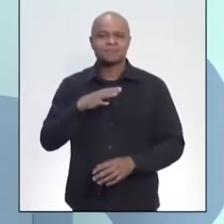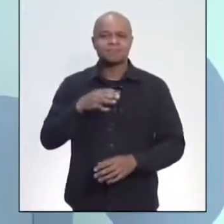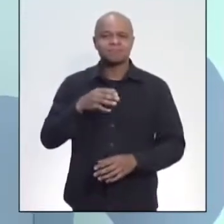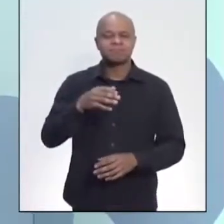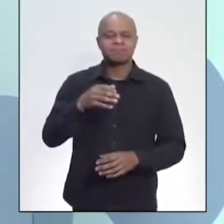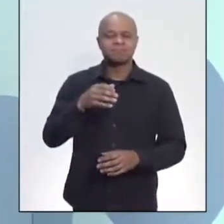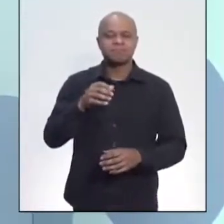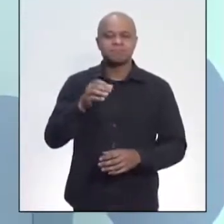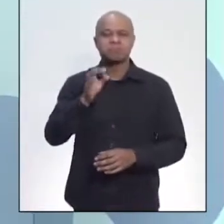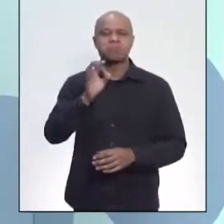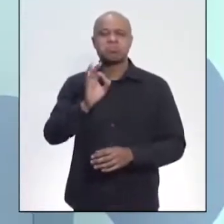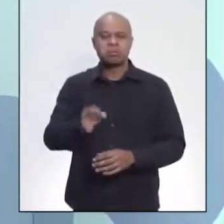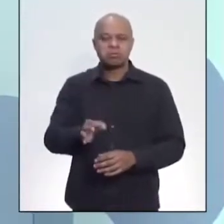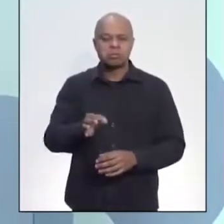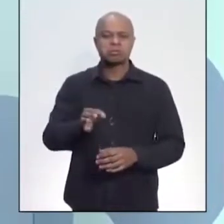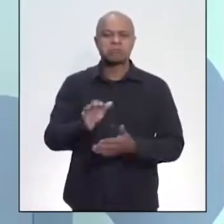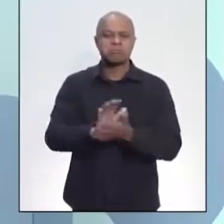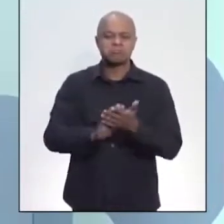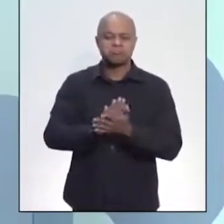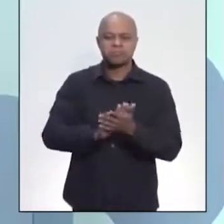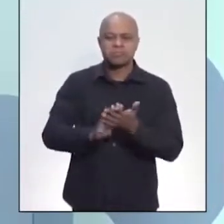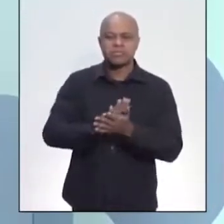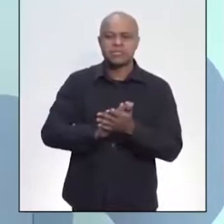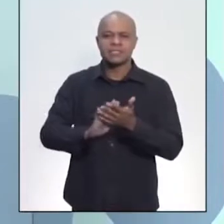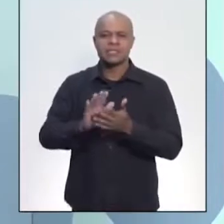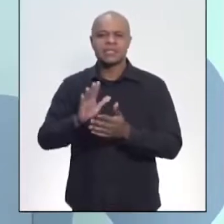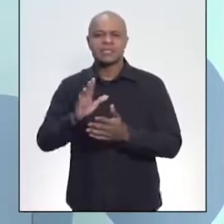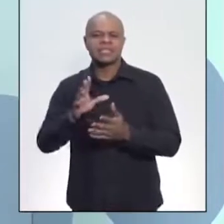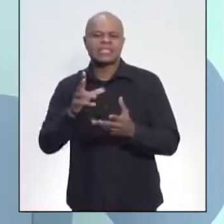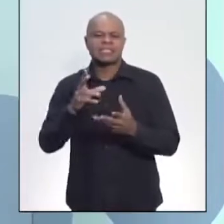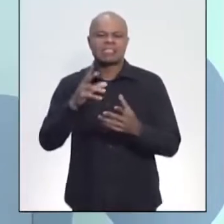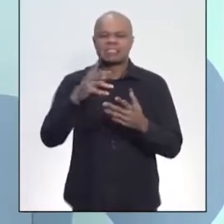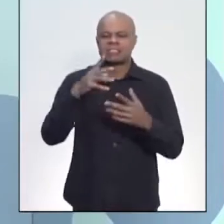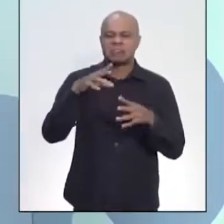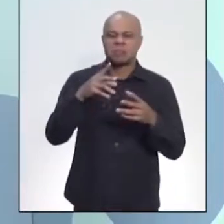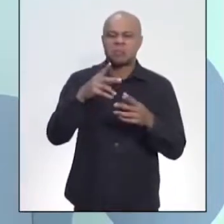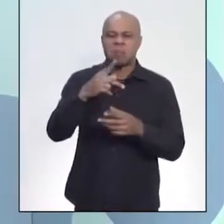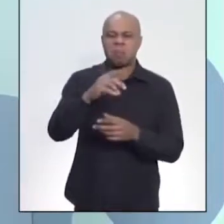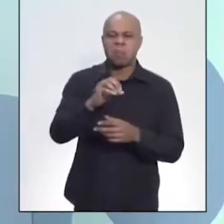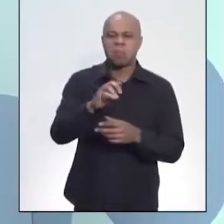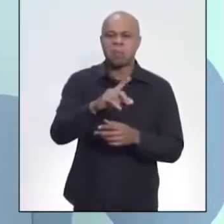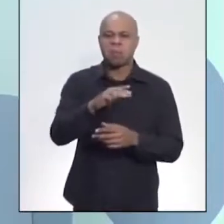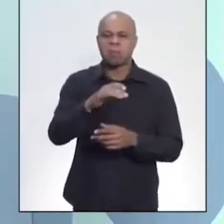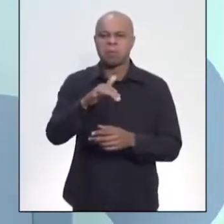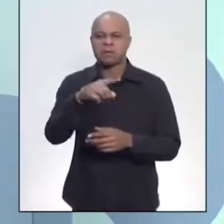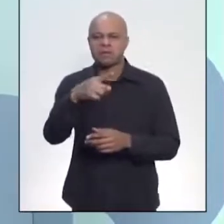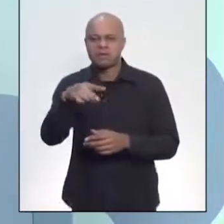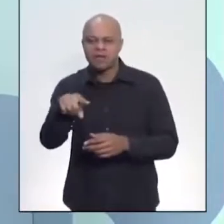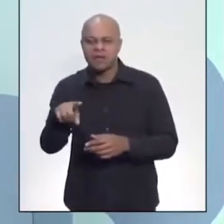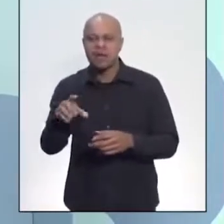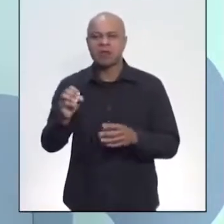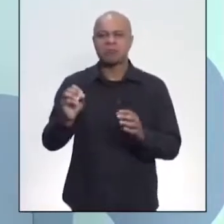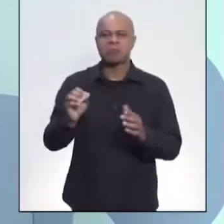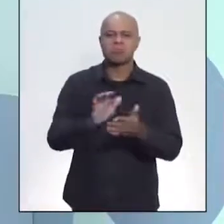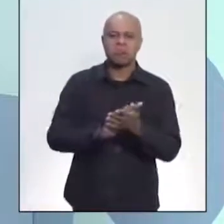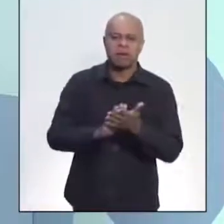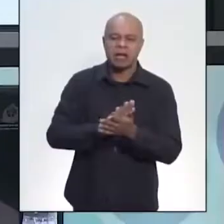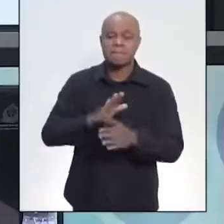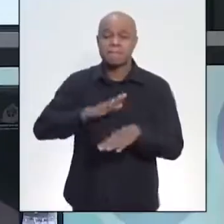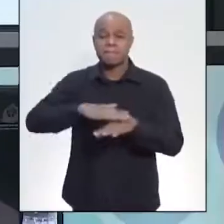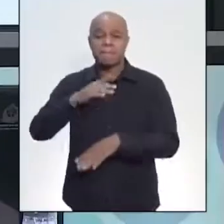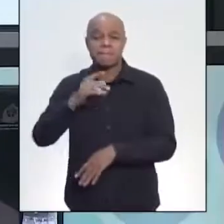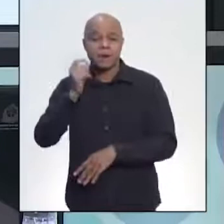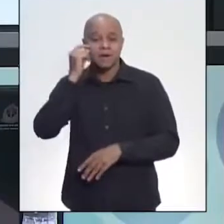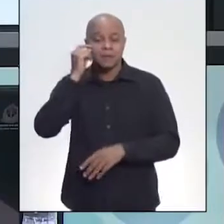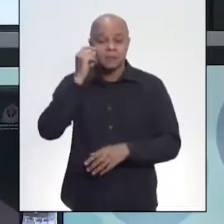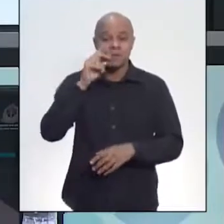seria uma cidade sem poluição mais humana e sem violência Olha que legal né